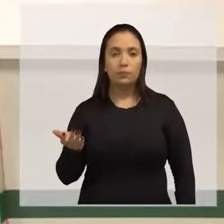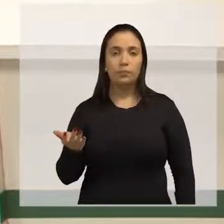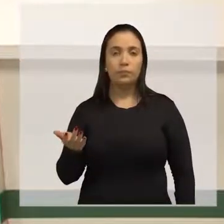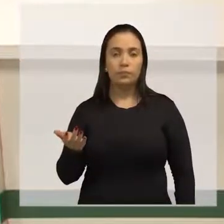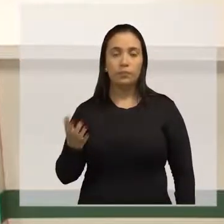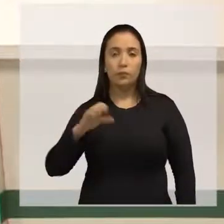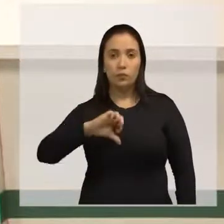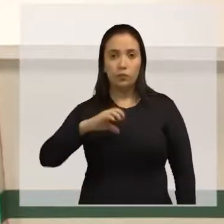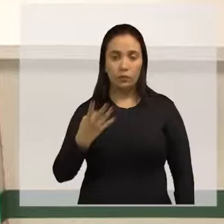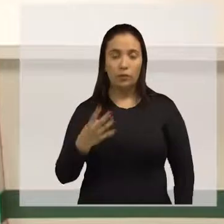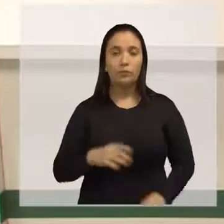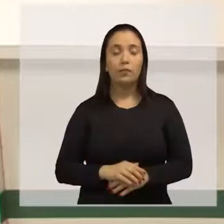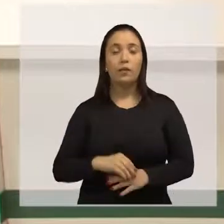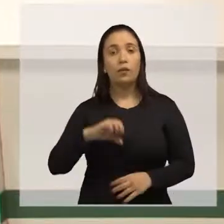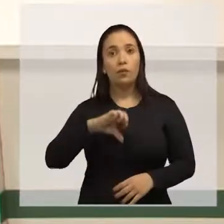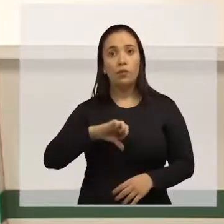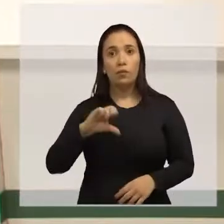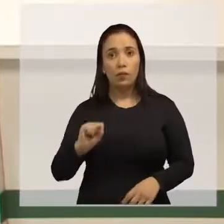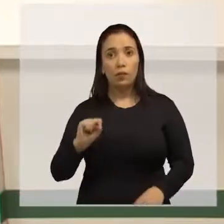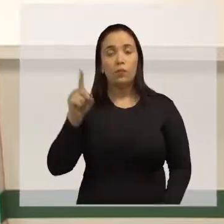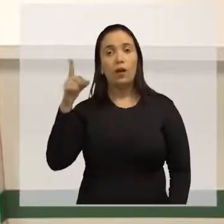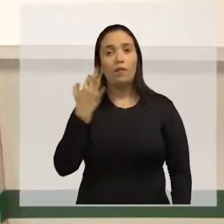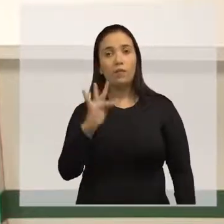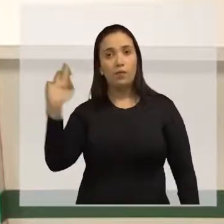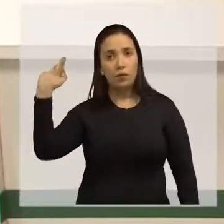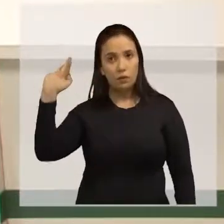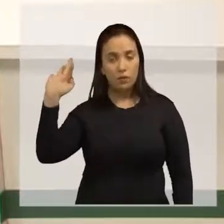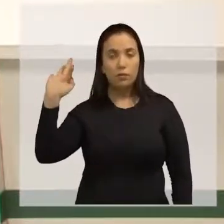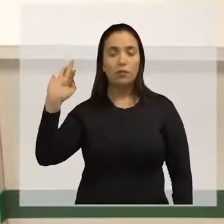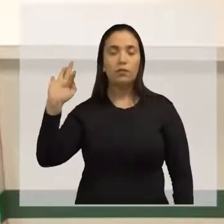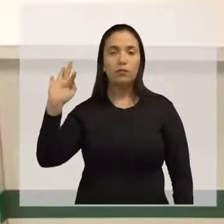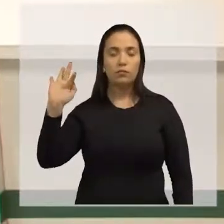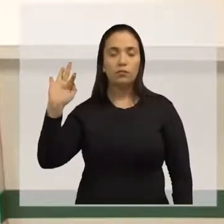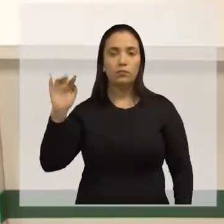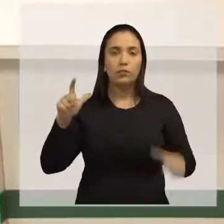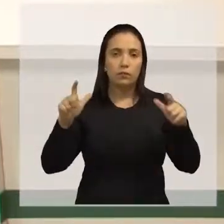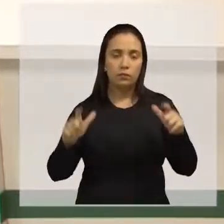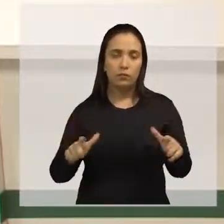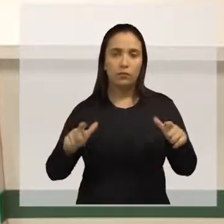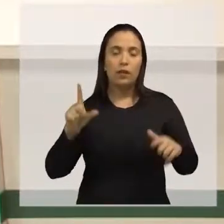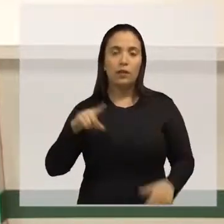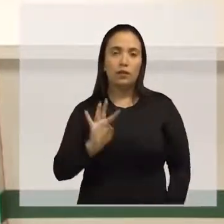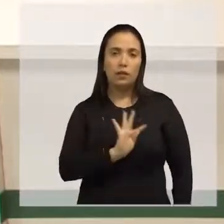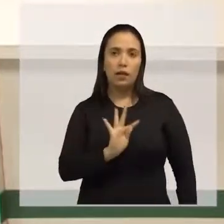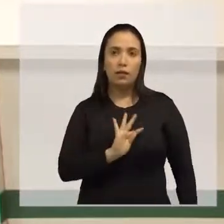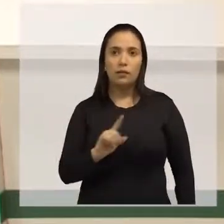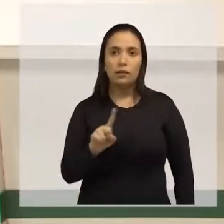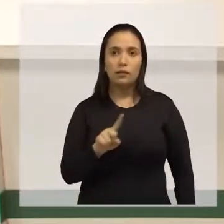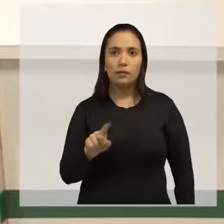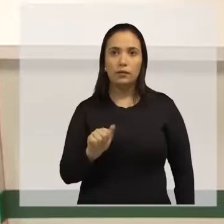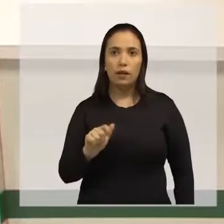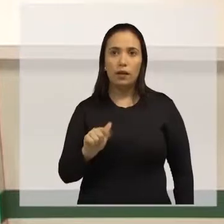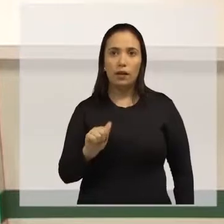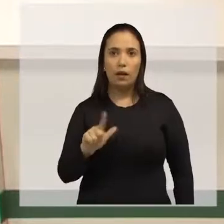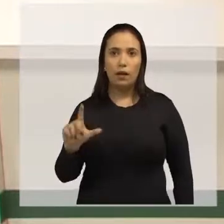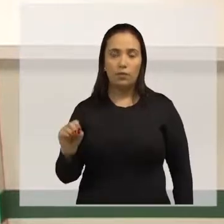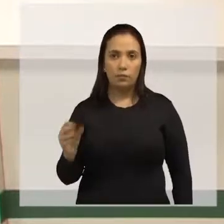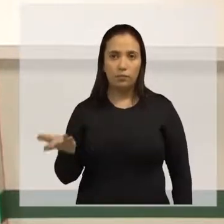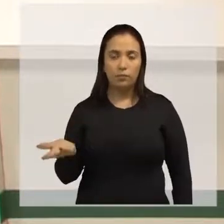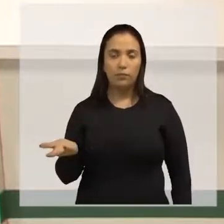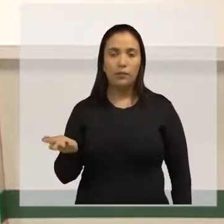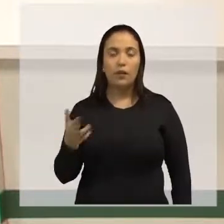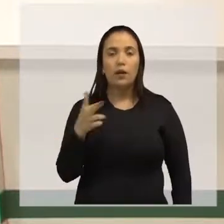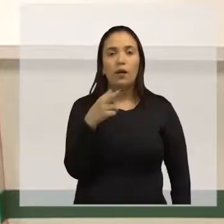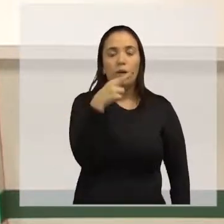94. Em 98... Na França, Zagallo, treinador. E a gente, o Ronaldo,